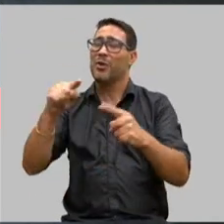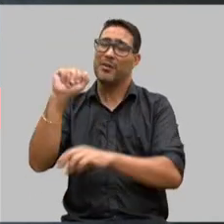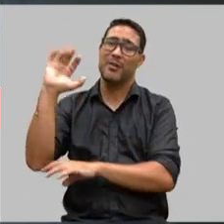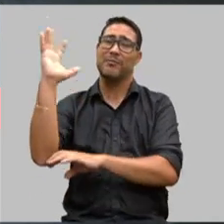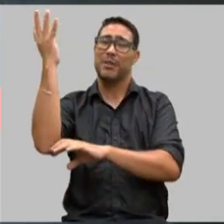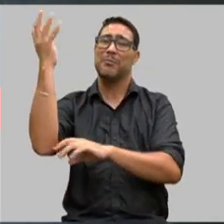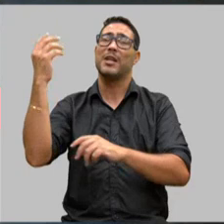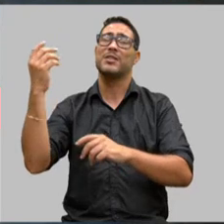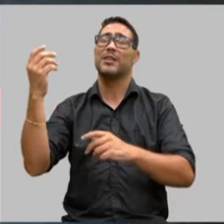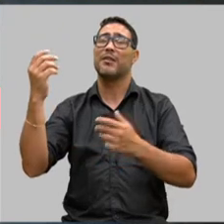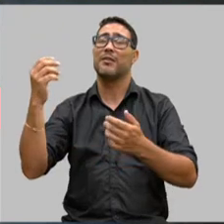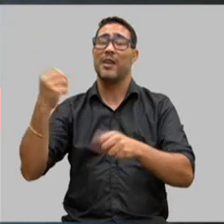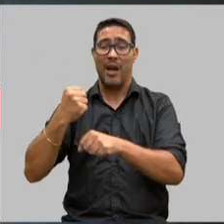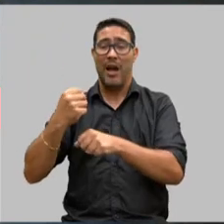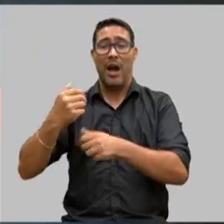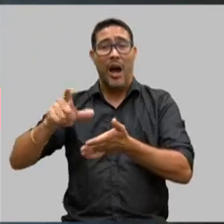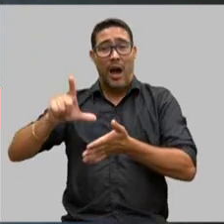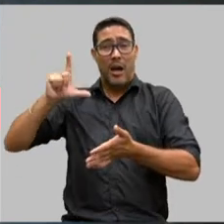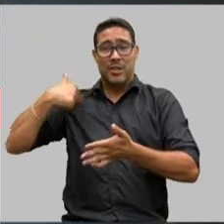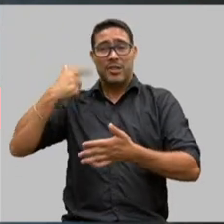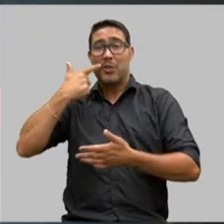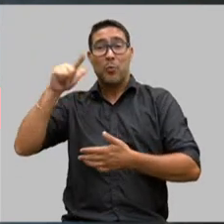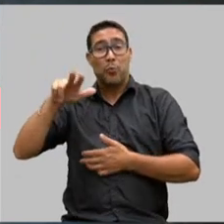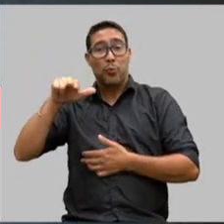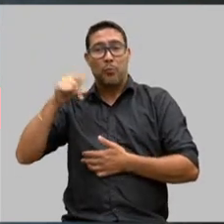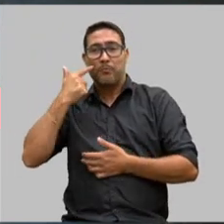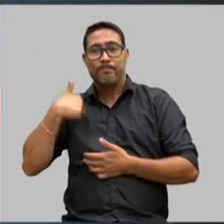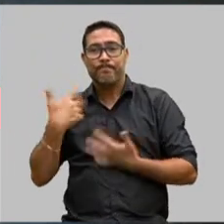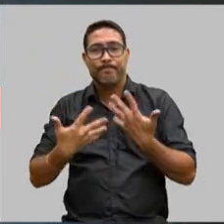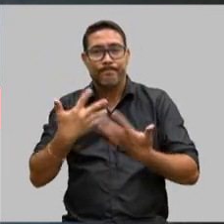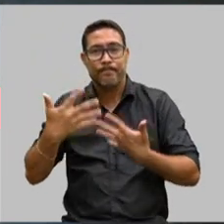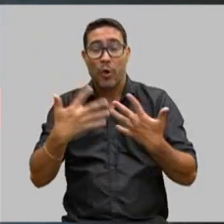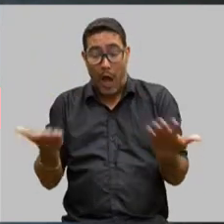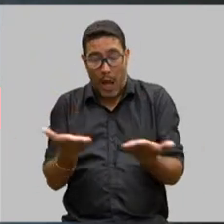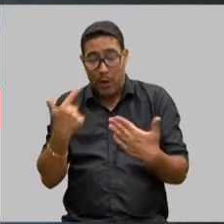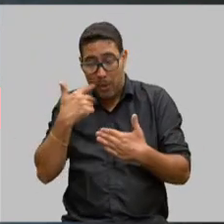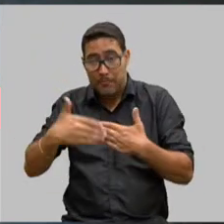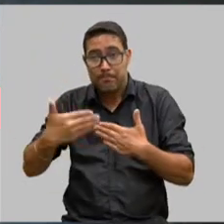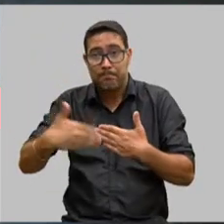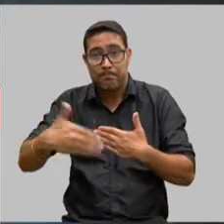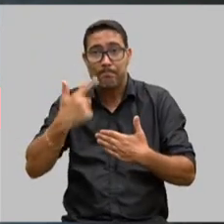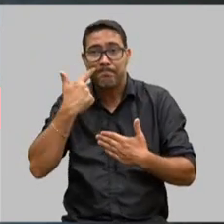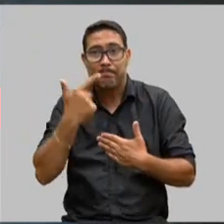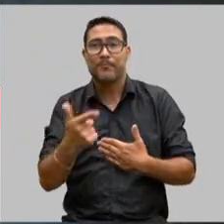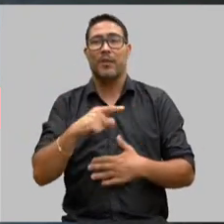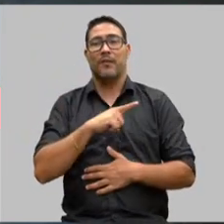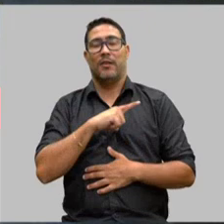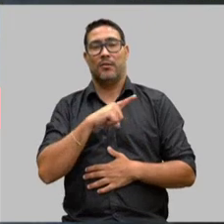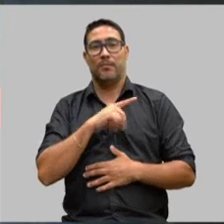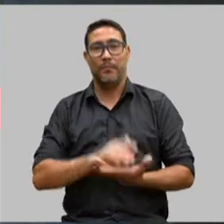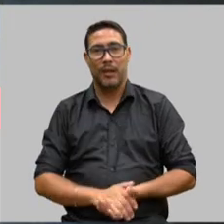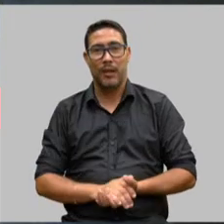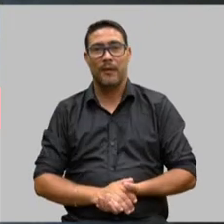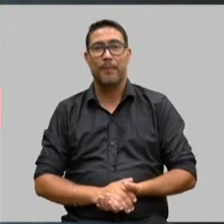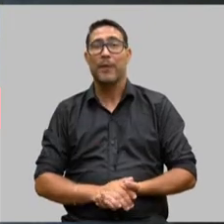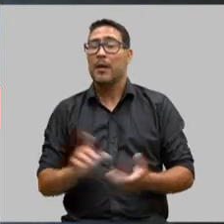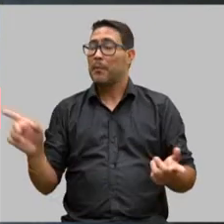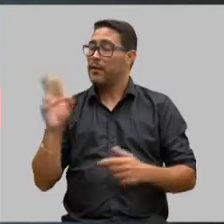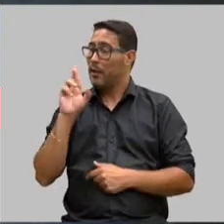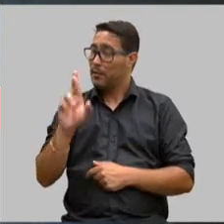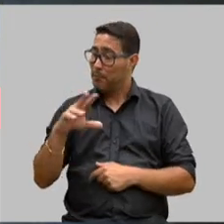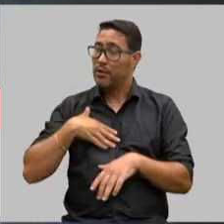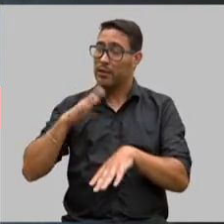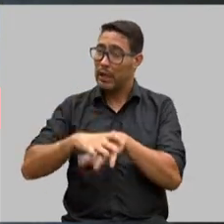vimos no nosso país, a gente tem visto agora nesses últimos anos. Então, a resposta está vindo